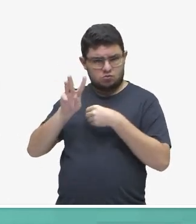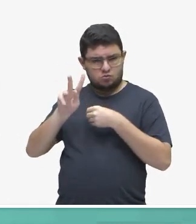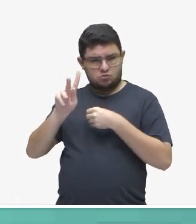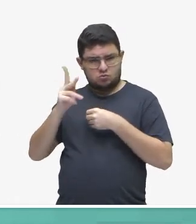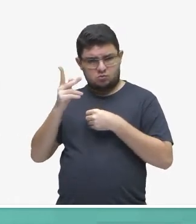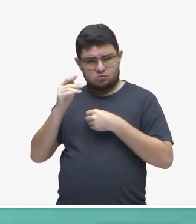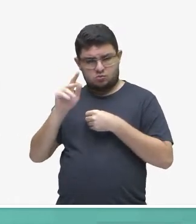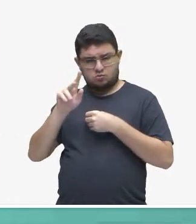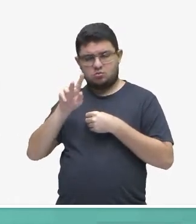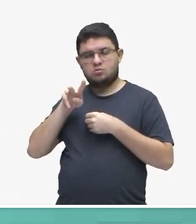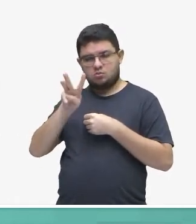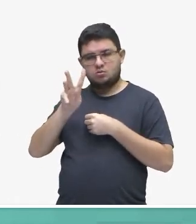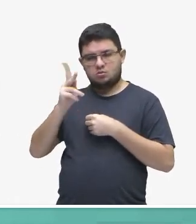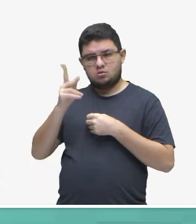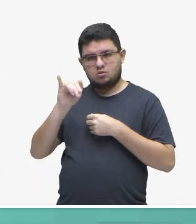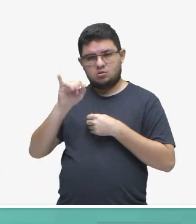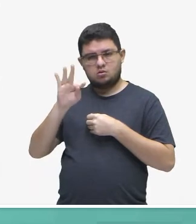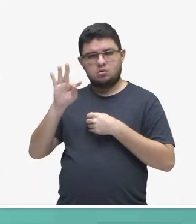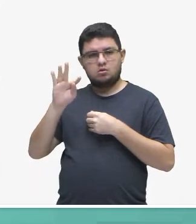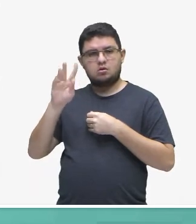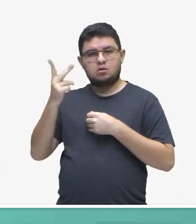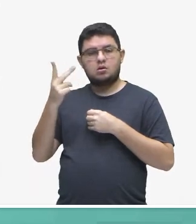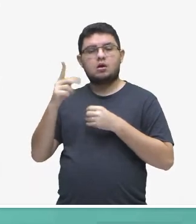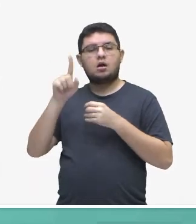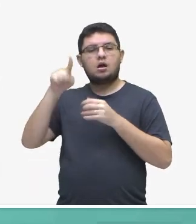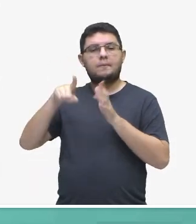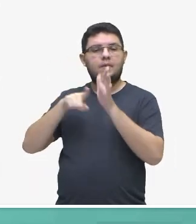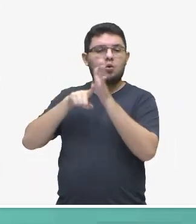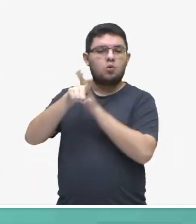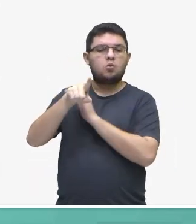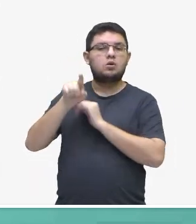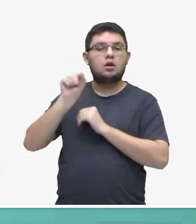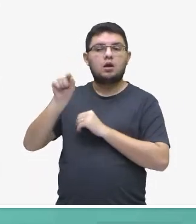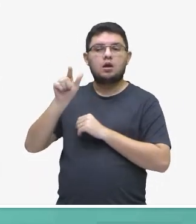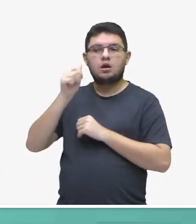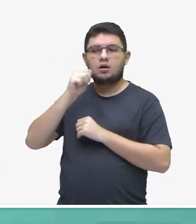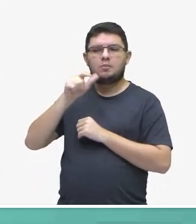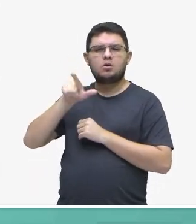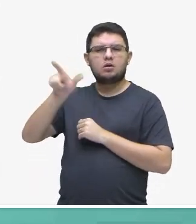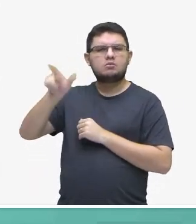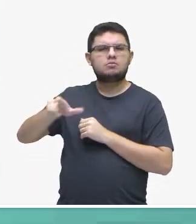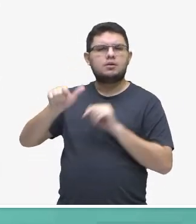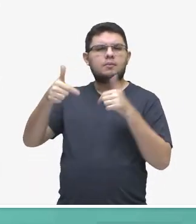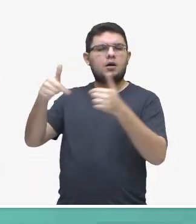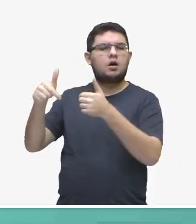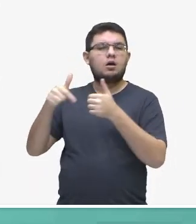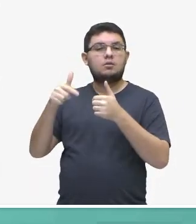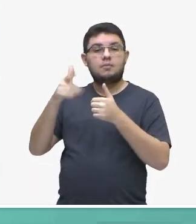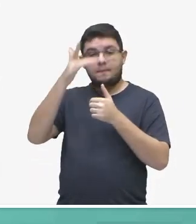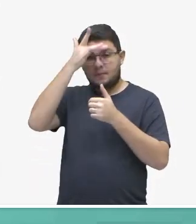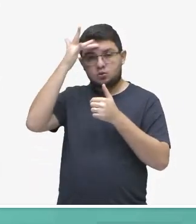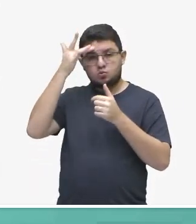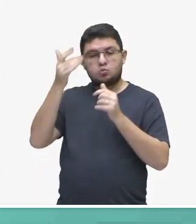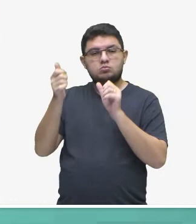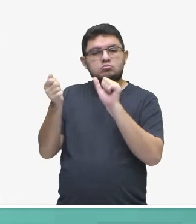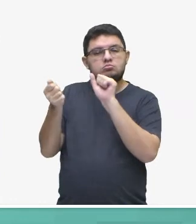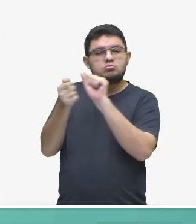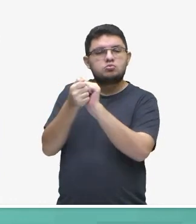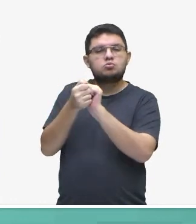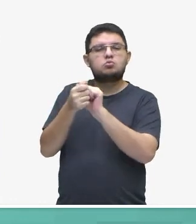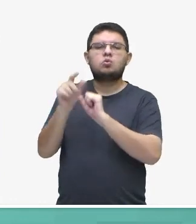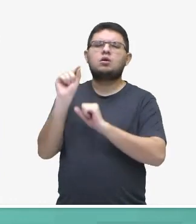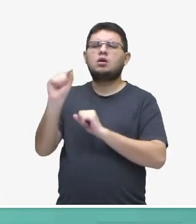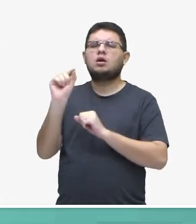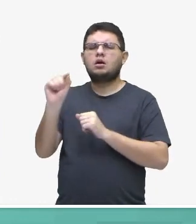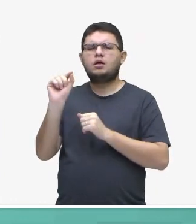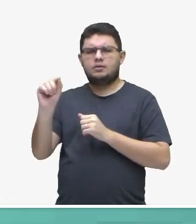quem ela trabalha, né? Com quem aquela pessoa, aquela mulher trabalha. Who does she work with? Tá bom? Eu sempre vou